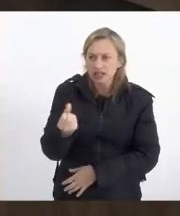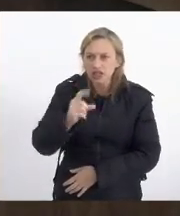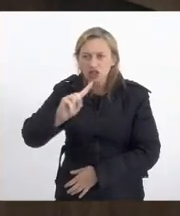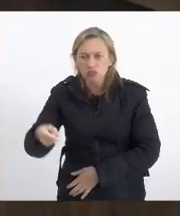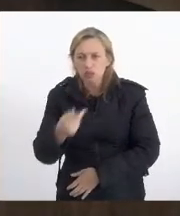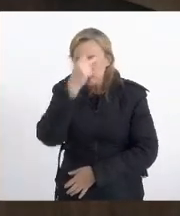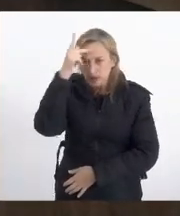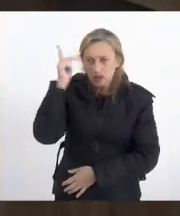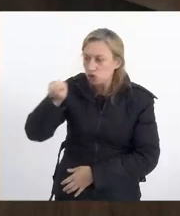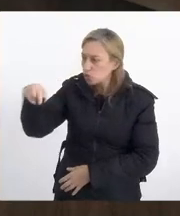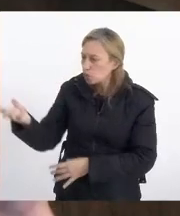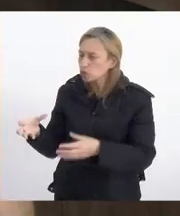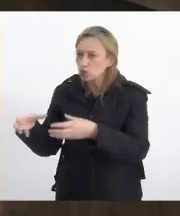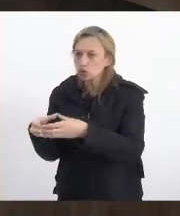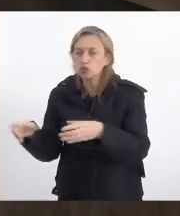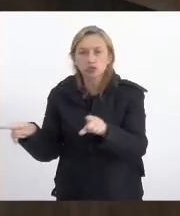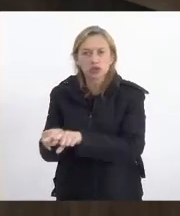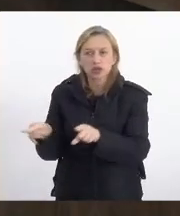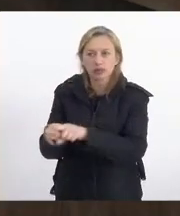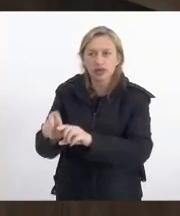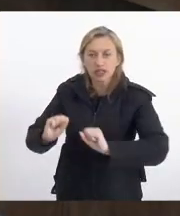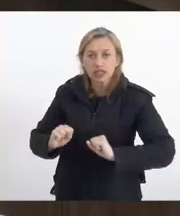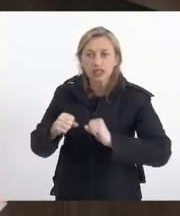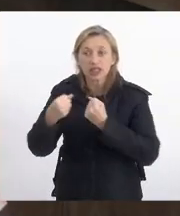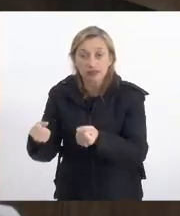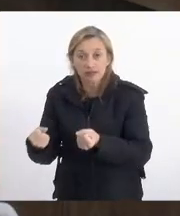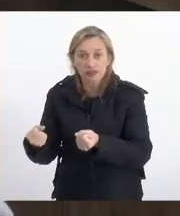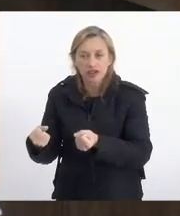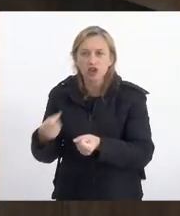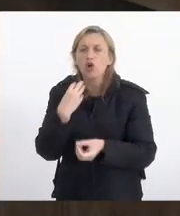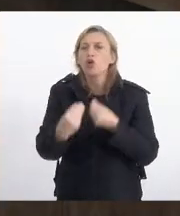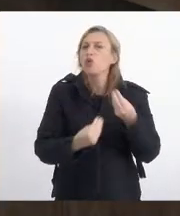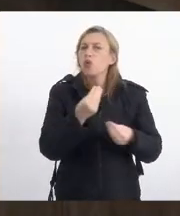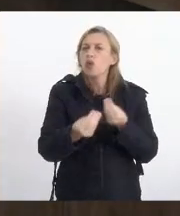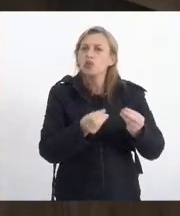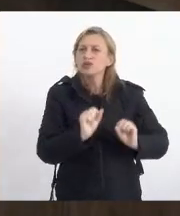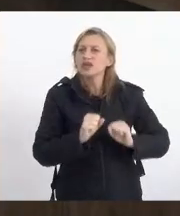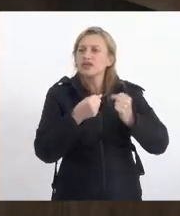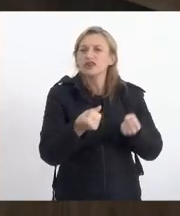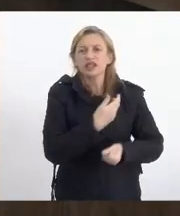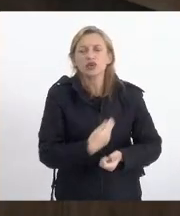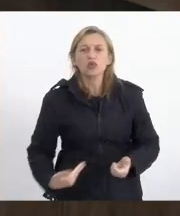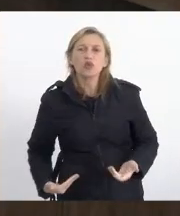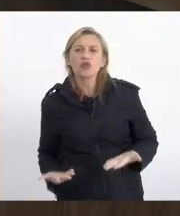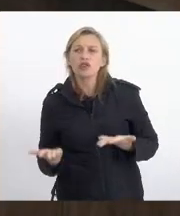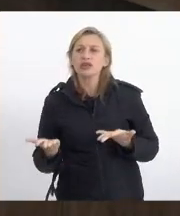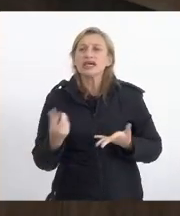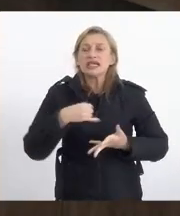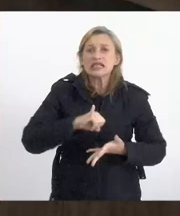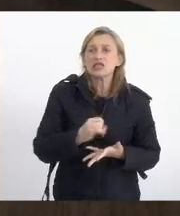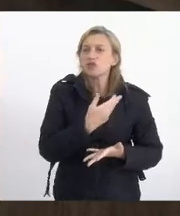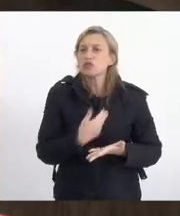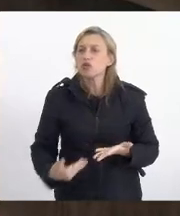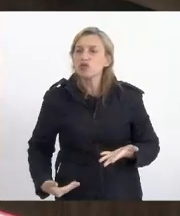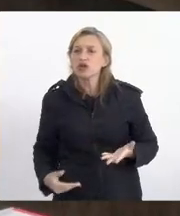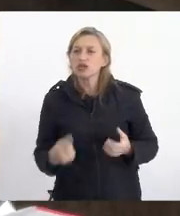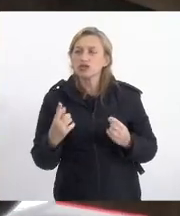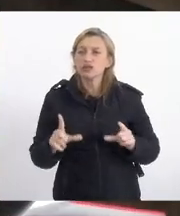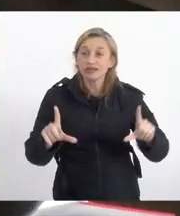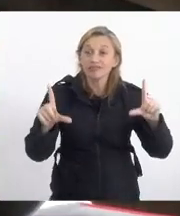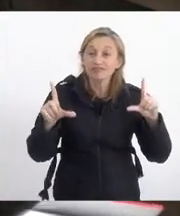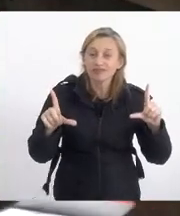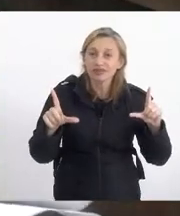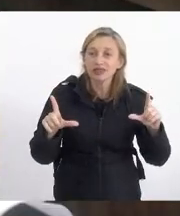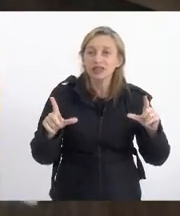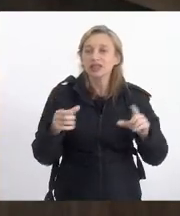grupos também, que com maestria defendem, como que nós vamos defender o governo se o governo vem a público e diz,